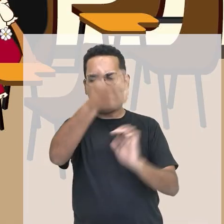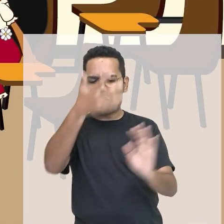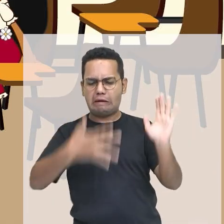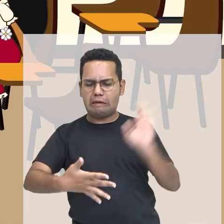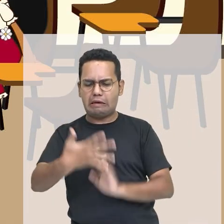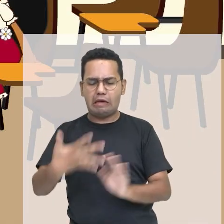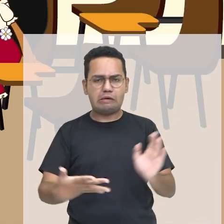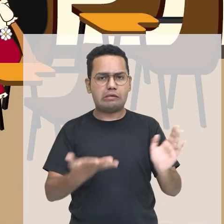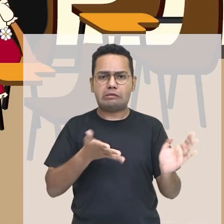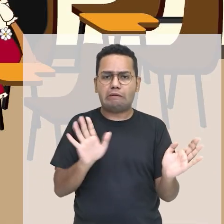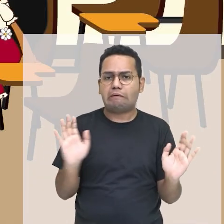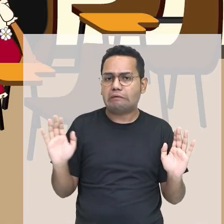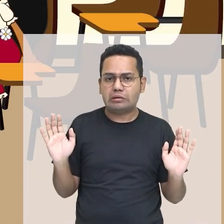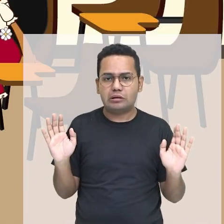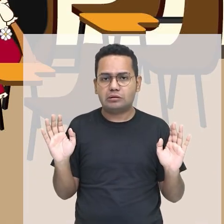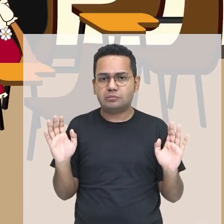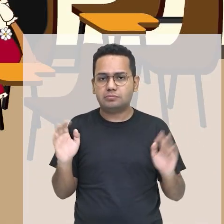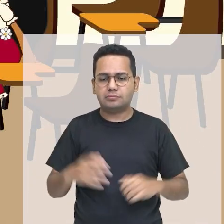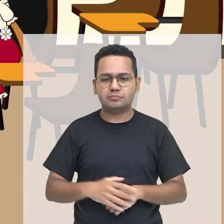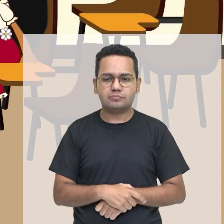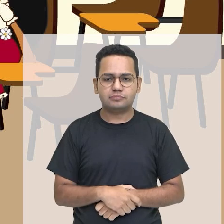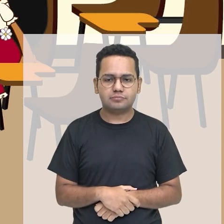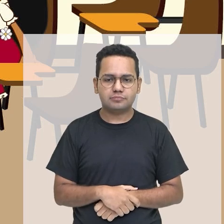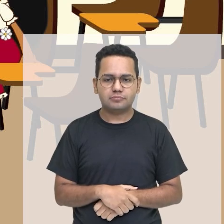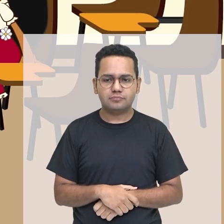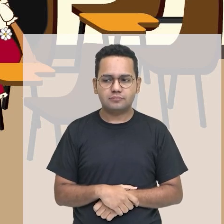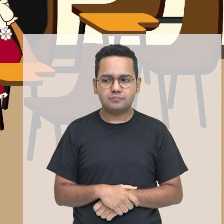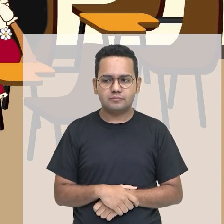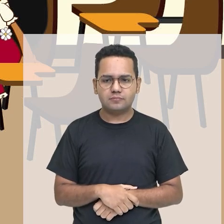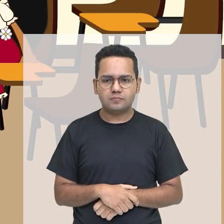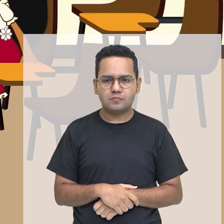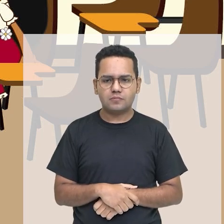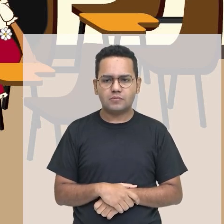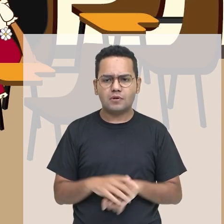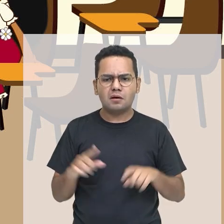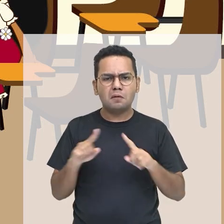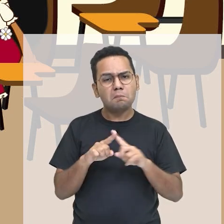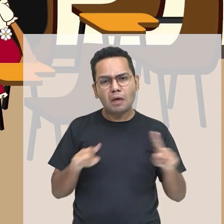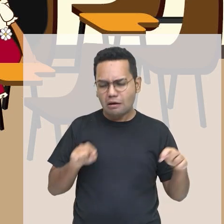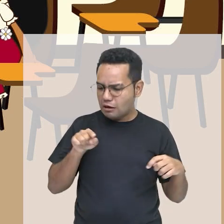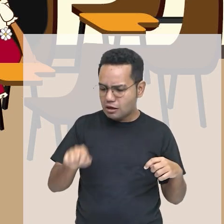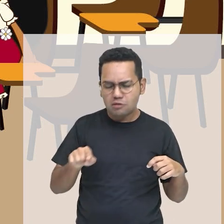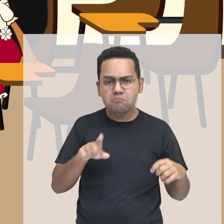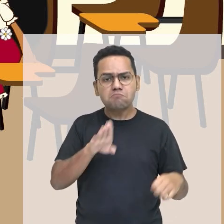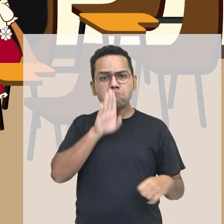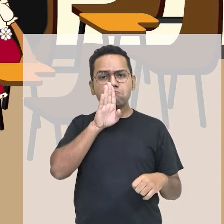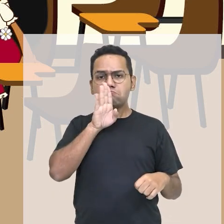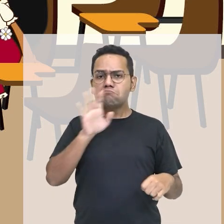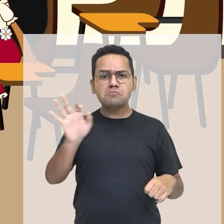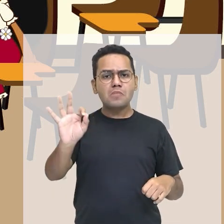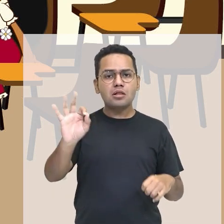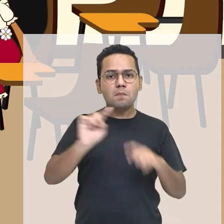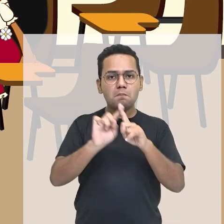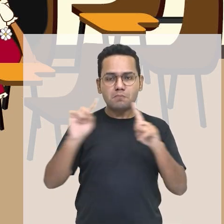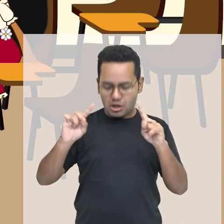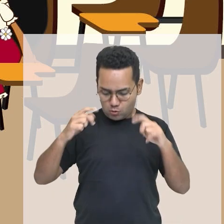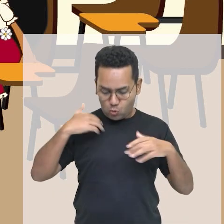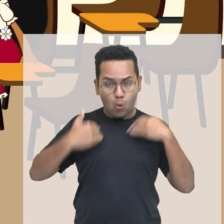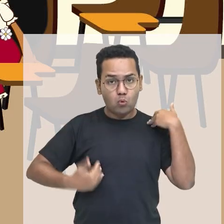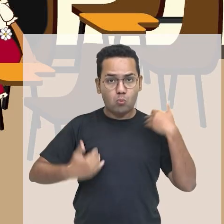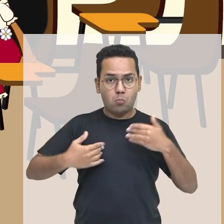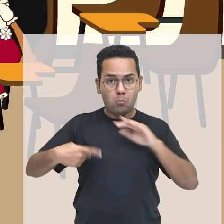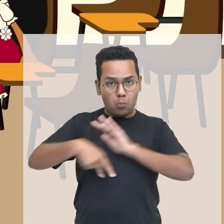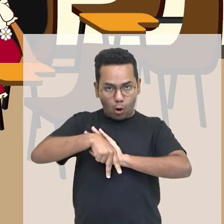sendo comunicado, que estava sendo falado. Repare, ele não falou nada, mas as informações que essa pessoa falou, né,